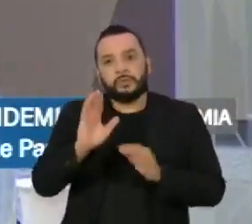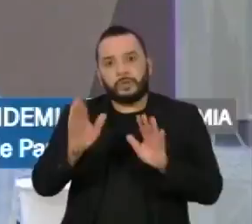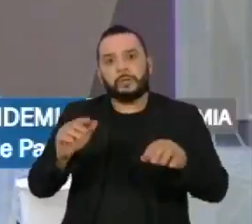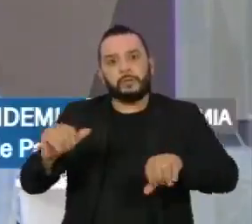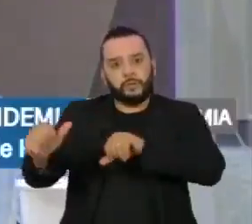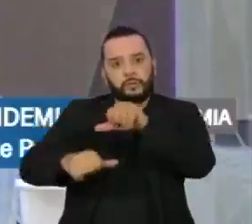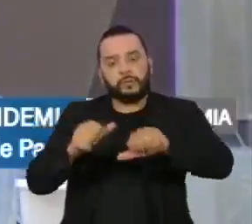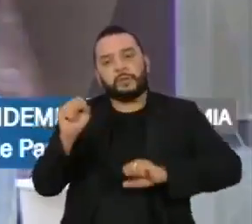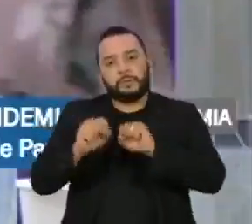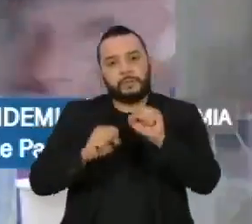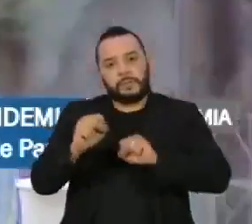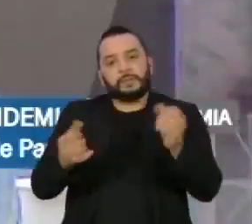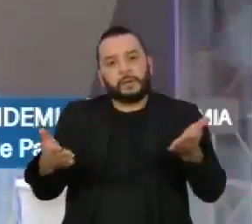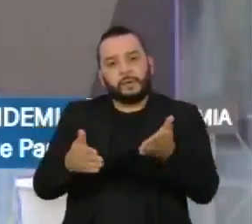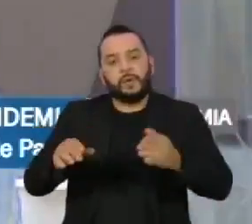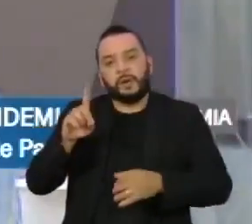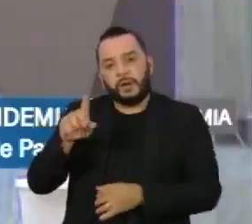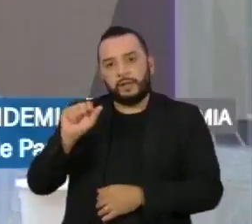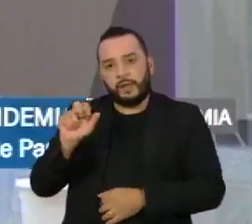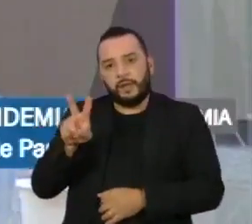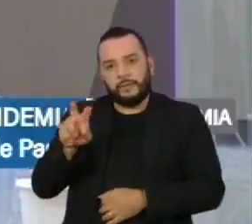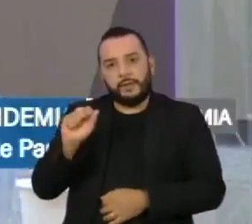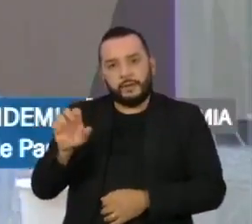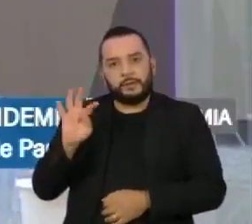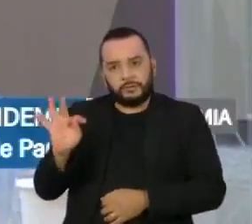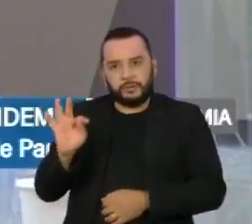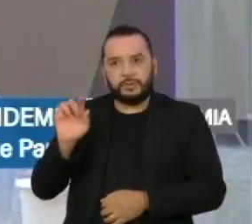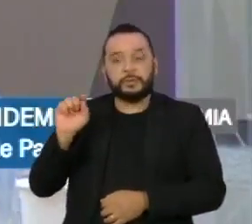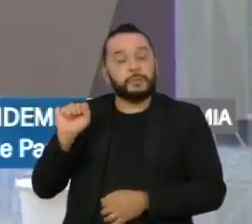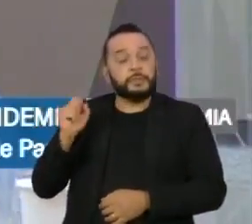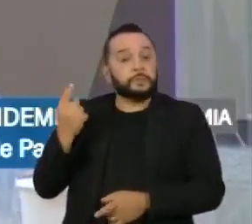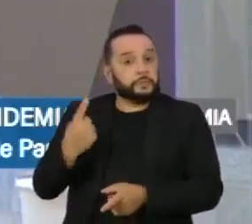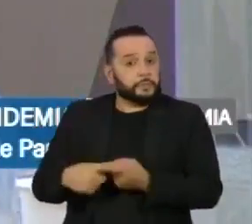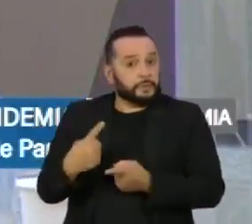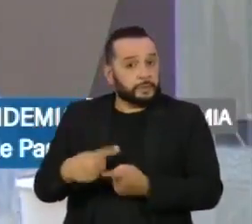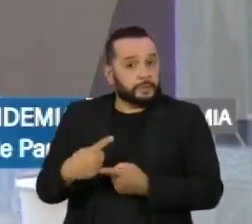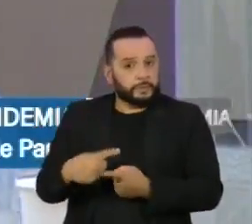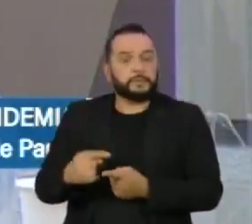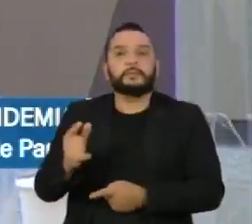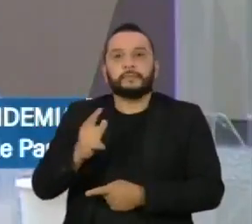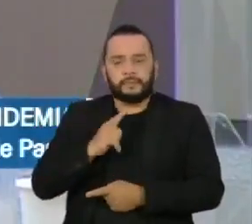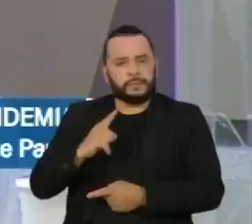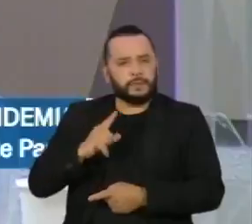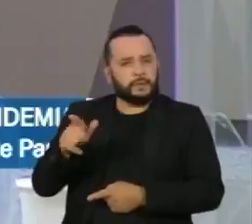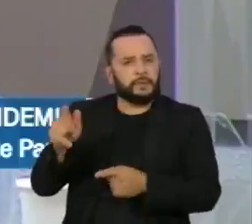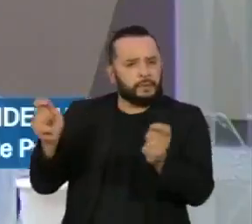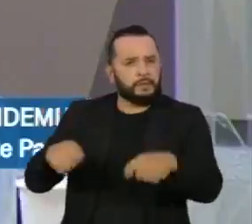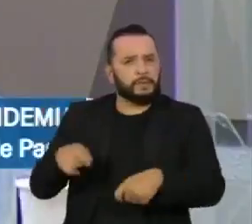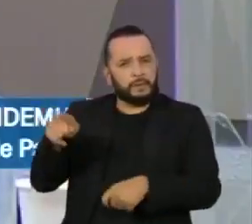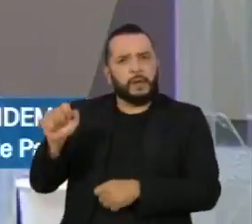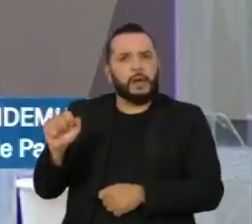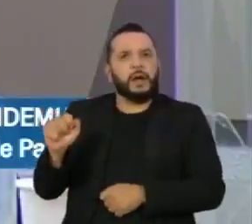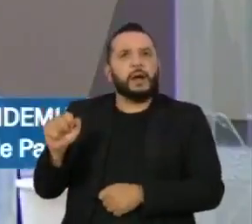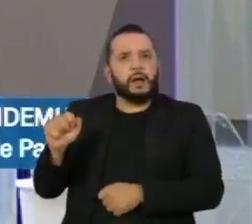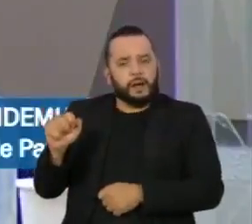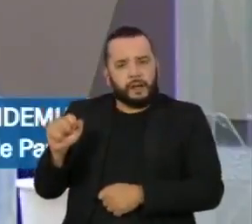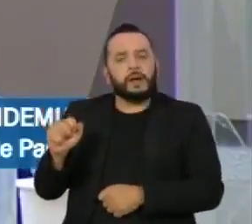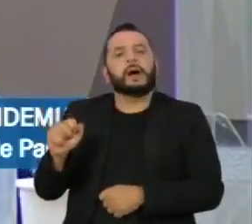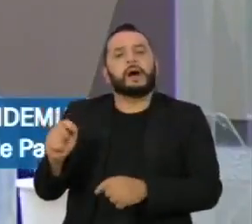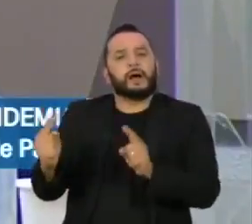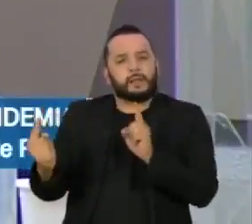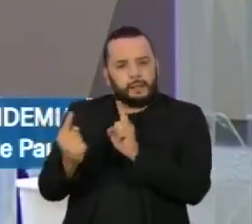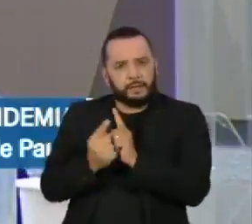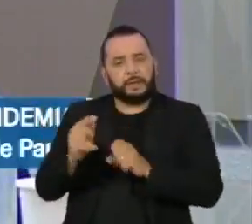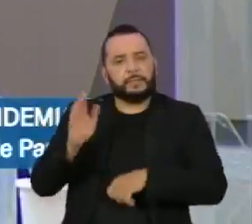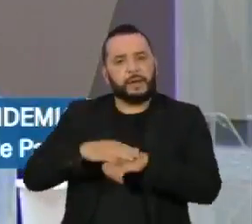vacina para Davat Medical Supply, alegando que por ter maiores condições de atender com